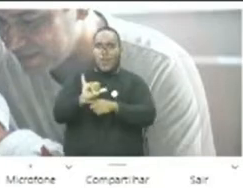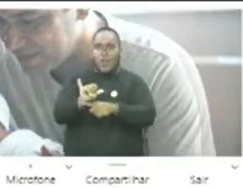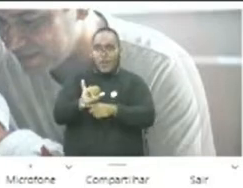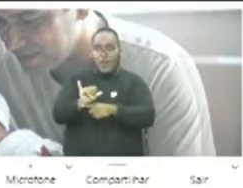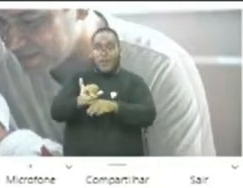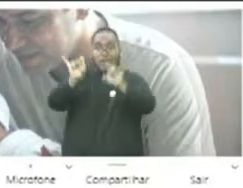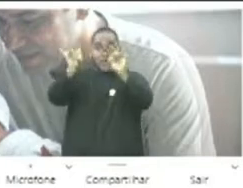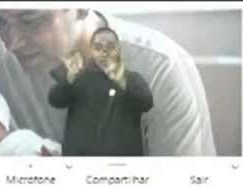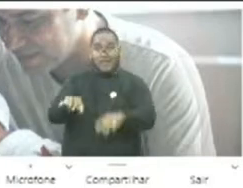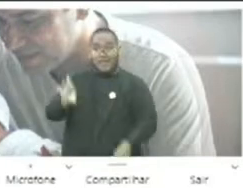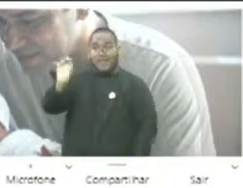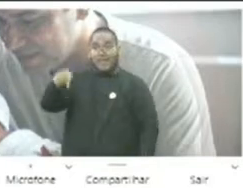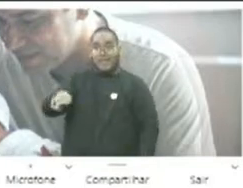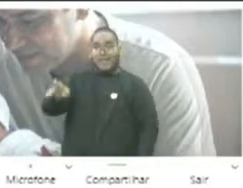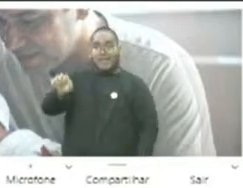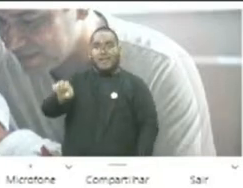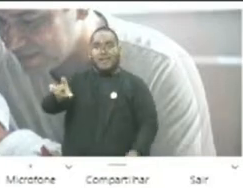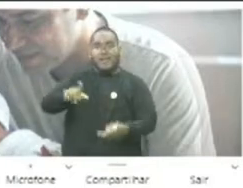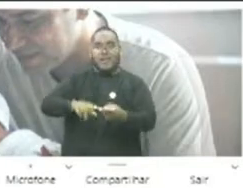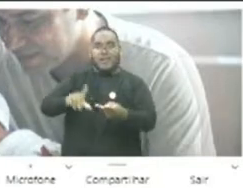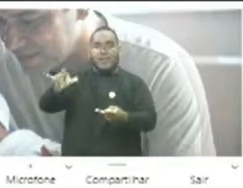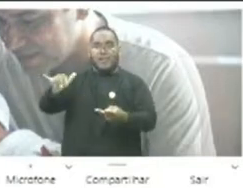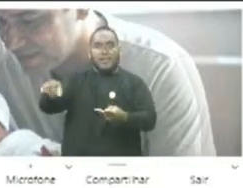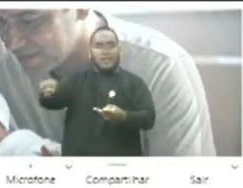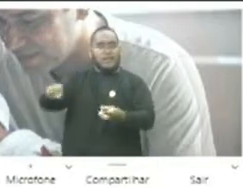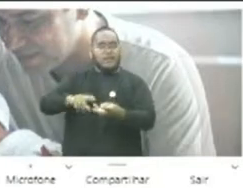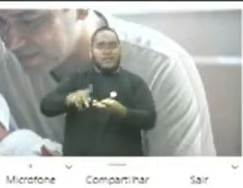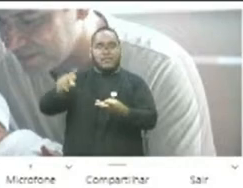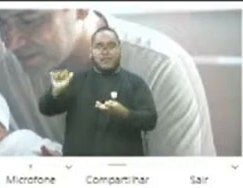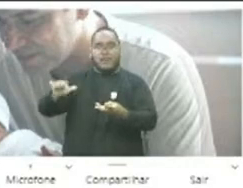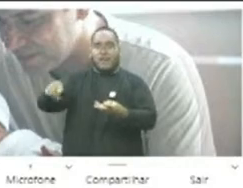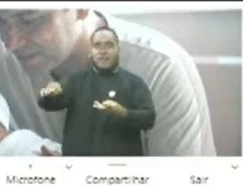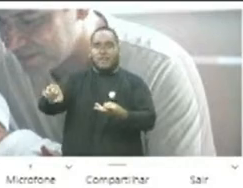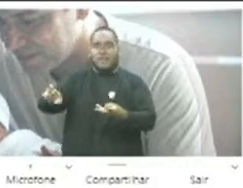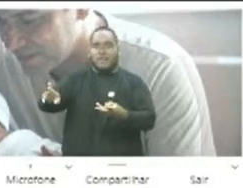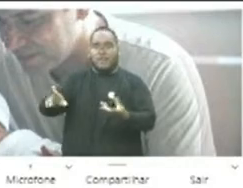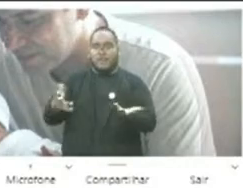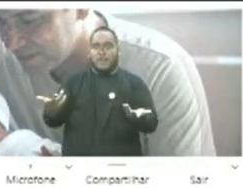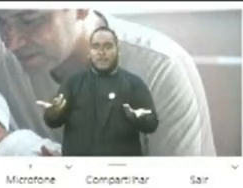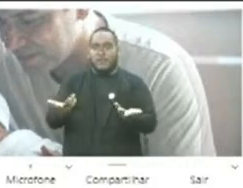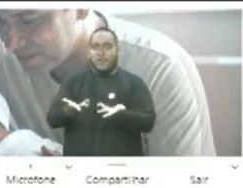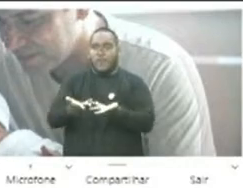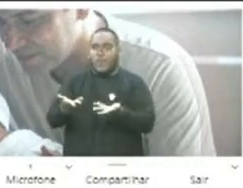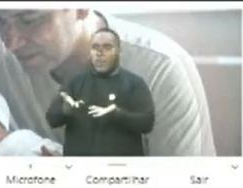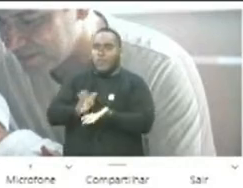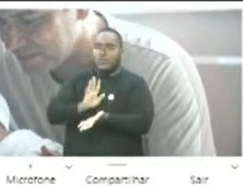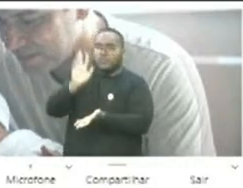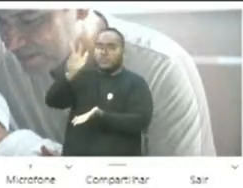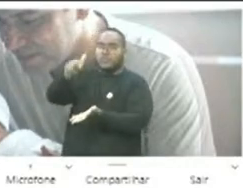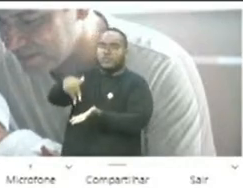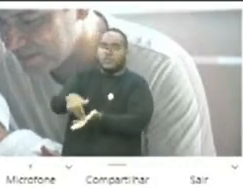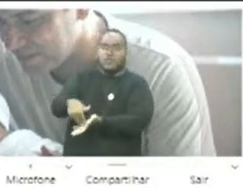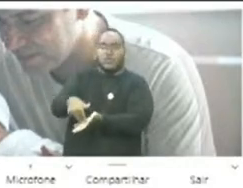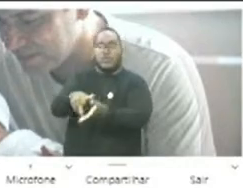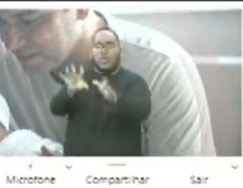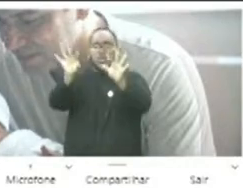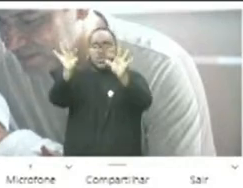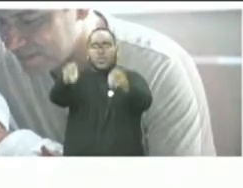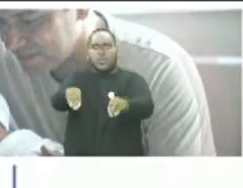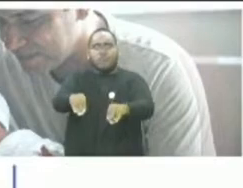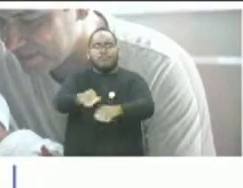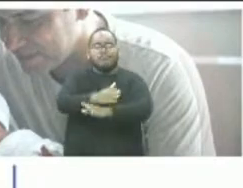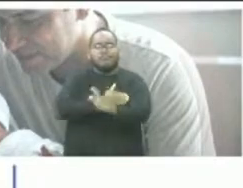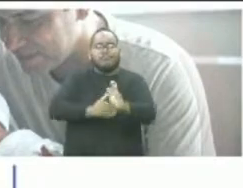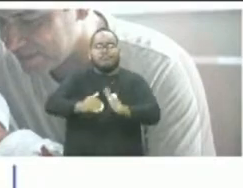e a Liz, pelo relato, né? A gente está aqui, tudo isso aqui, né? Todos nós estamos aqui por e para, né,